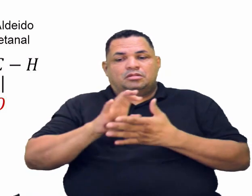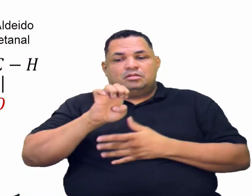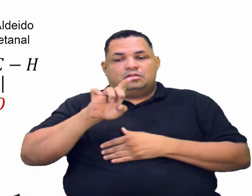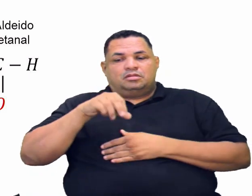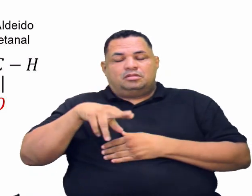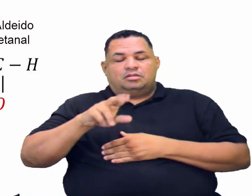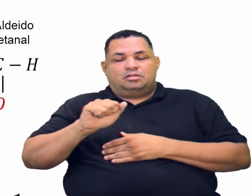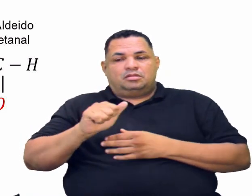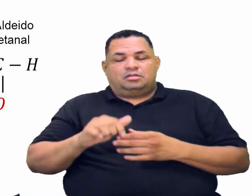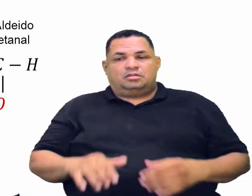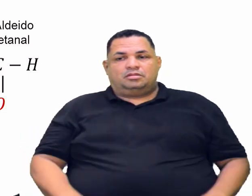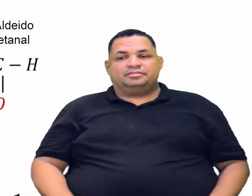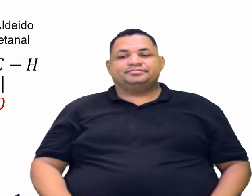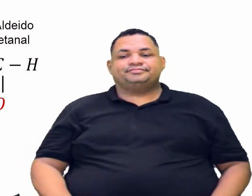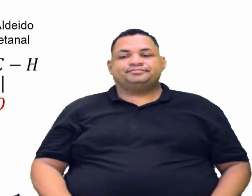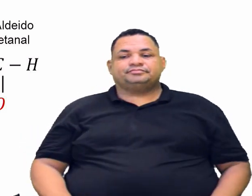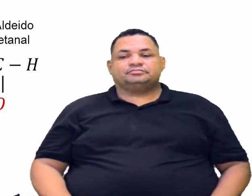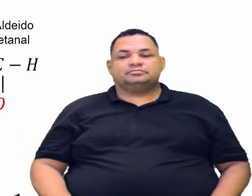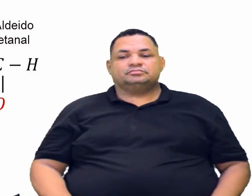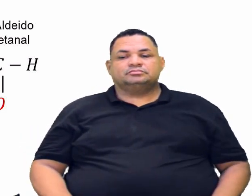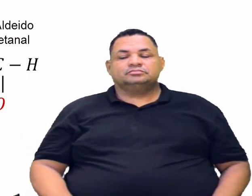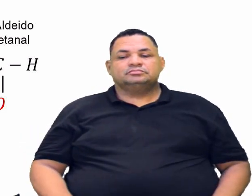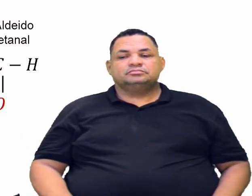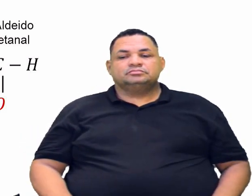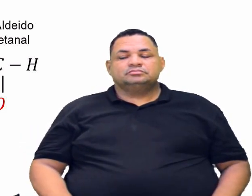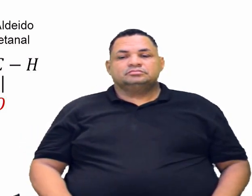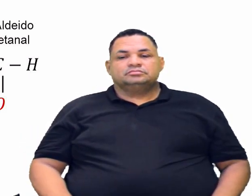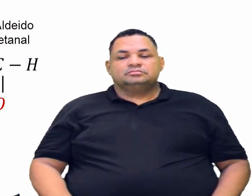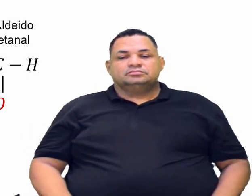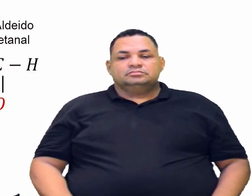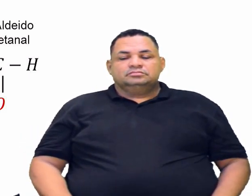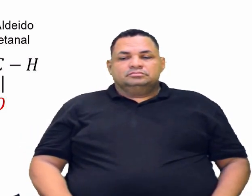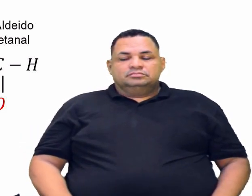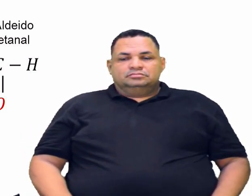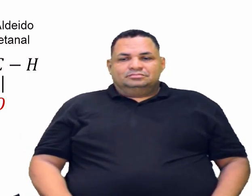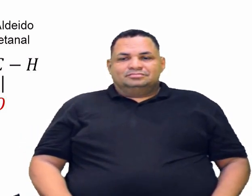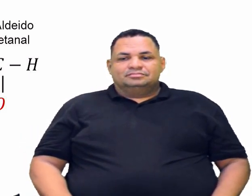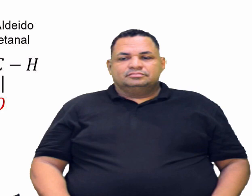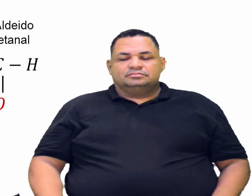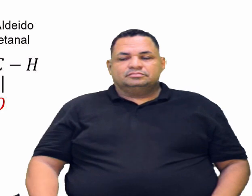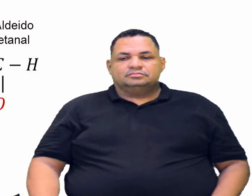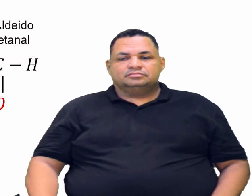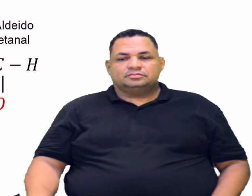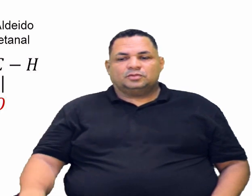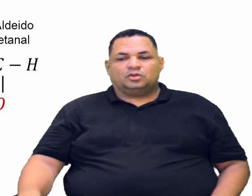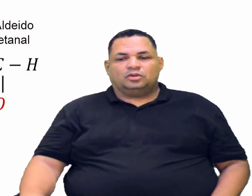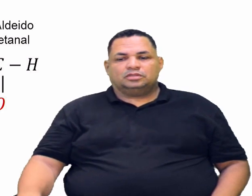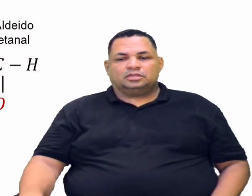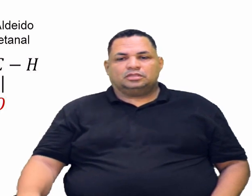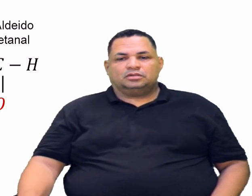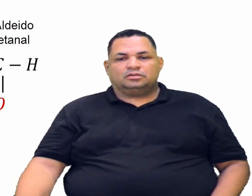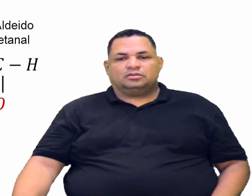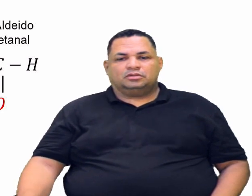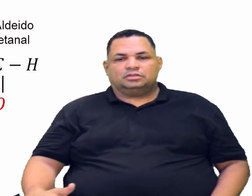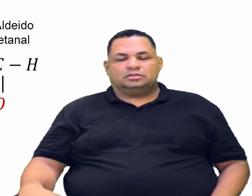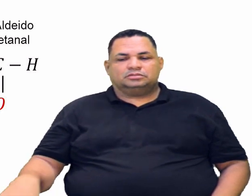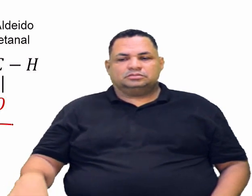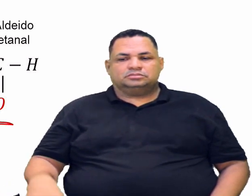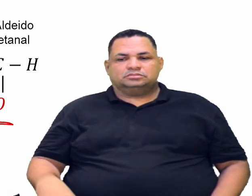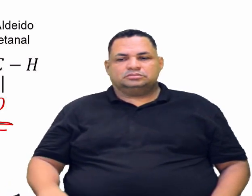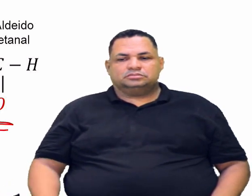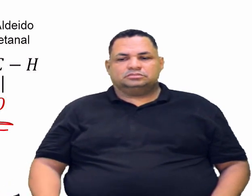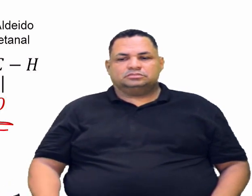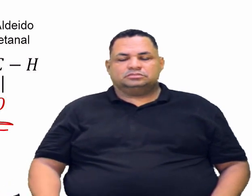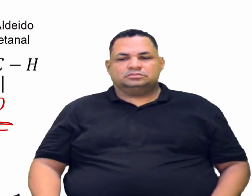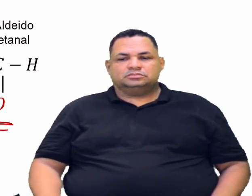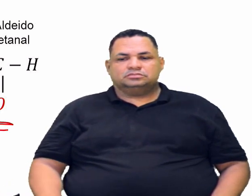enol. Essa setinha significa que ela vai nos dois sentidos. Então aqui a gente diz que a hidratação de um alcino